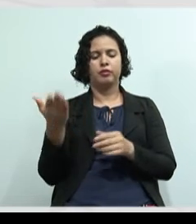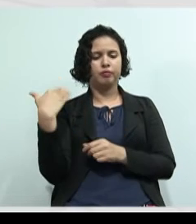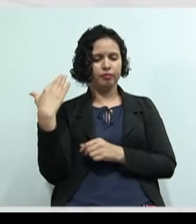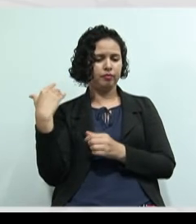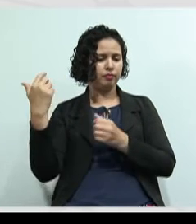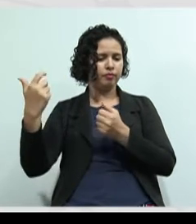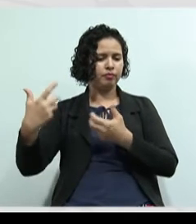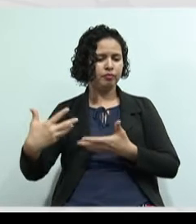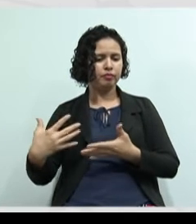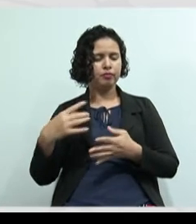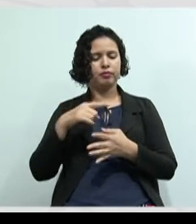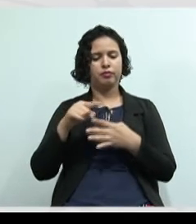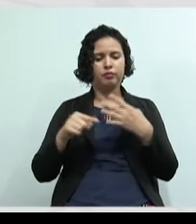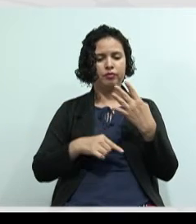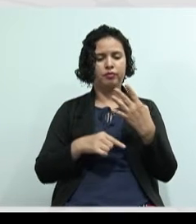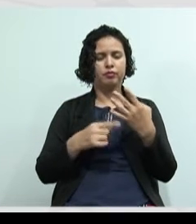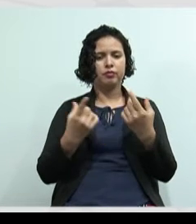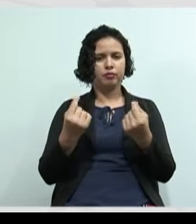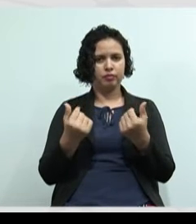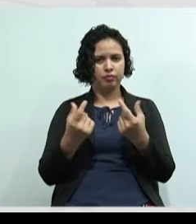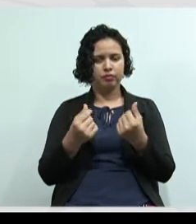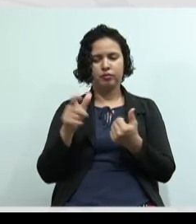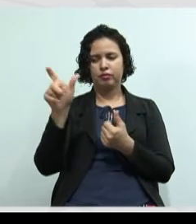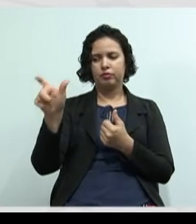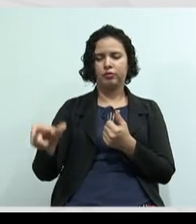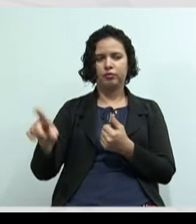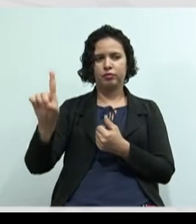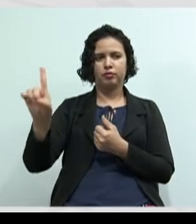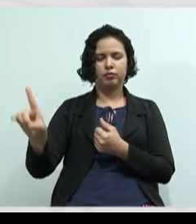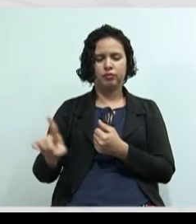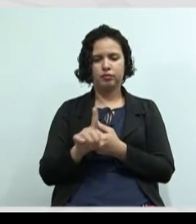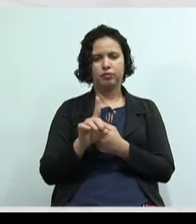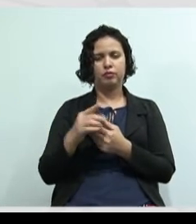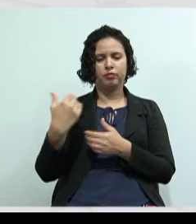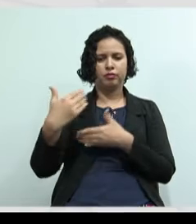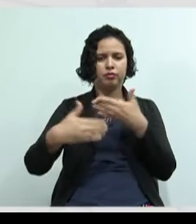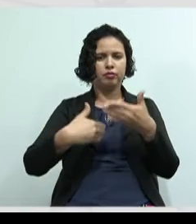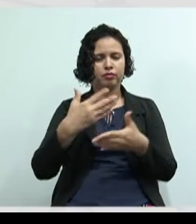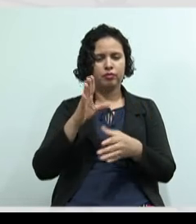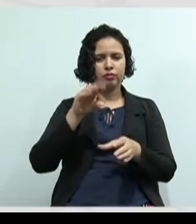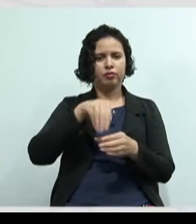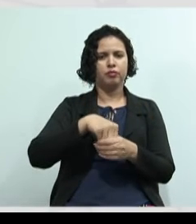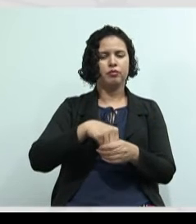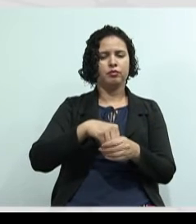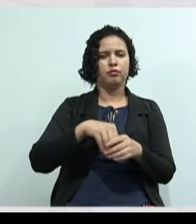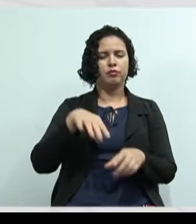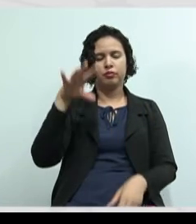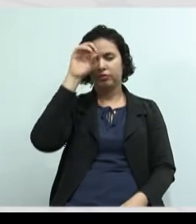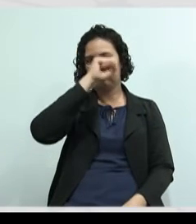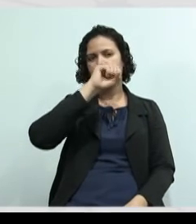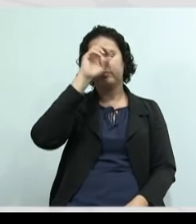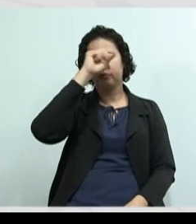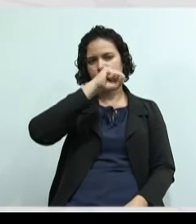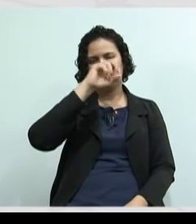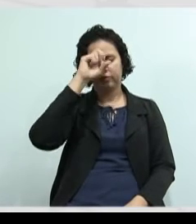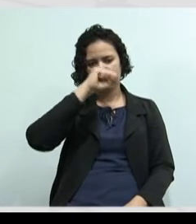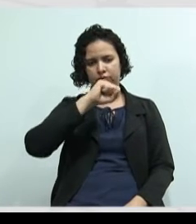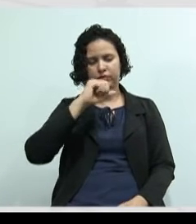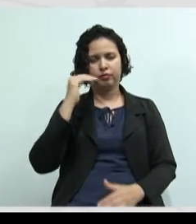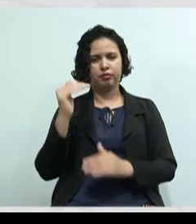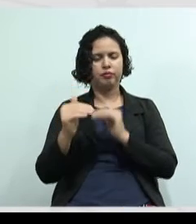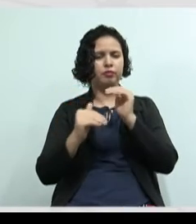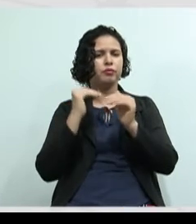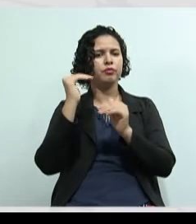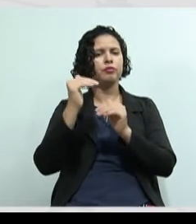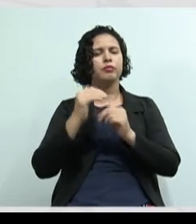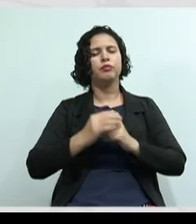de acordo com as 4 perspectivas: financeira, do cliente, dos processos internos e do aprendizado e